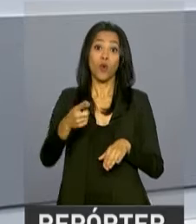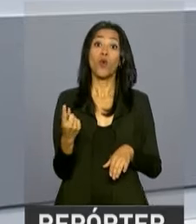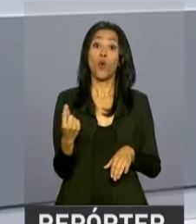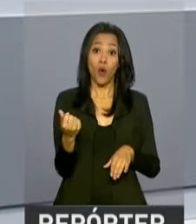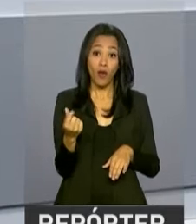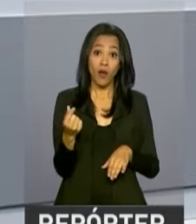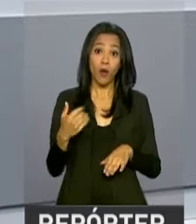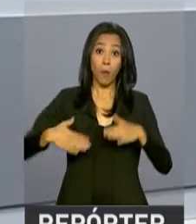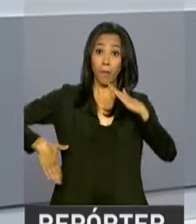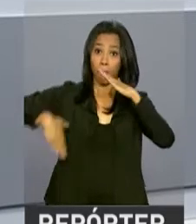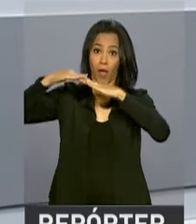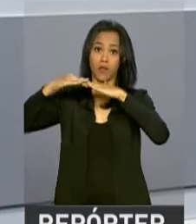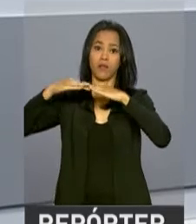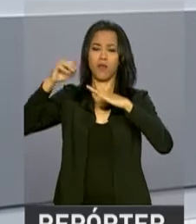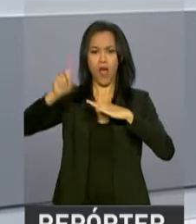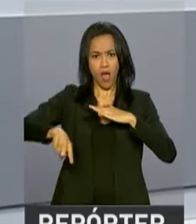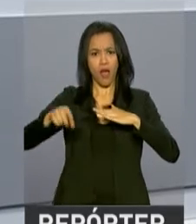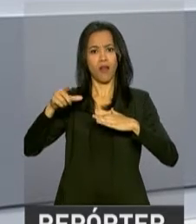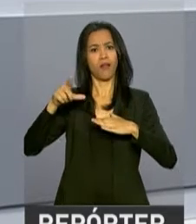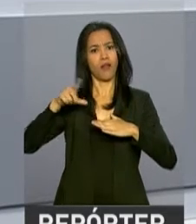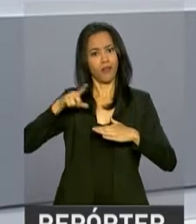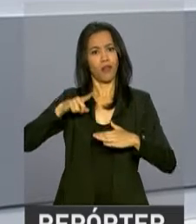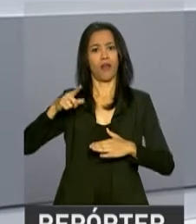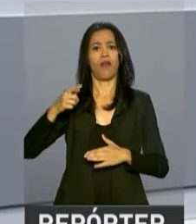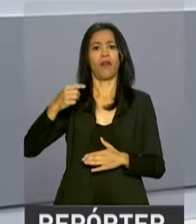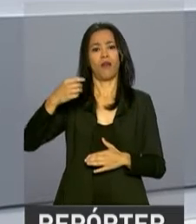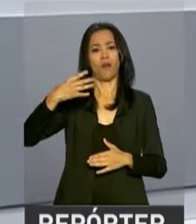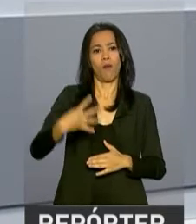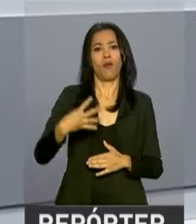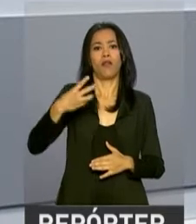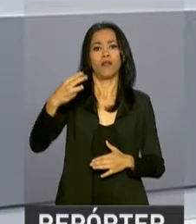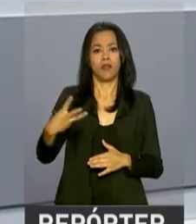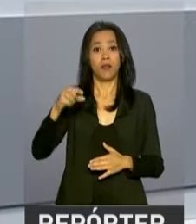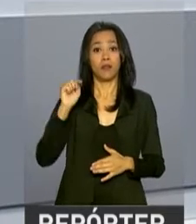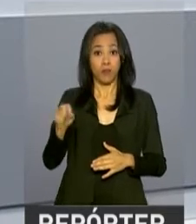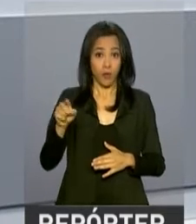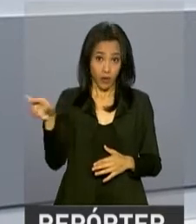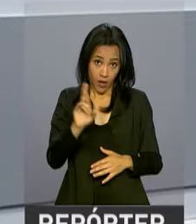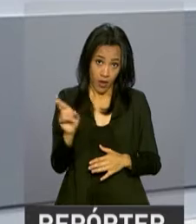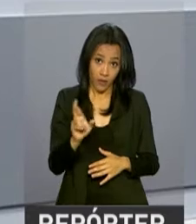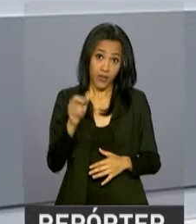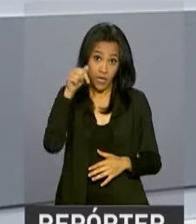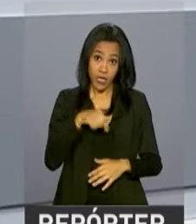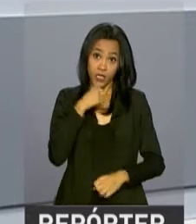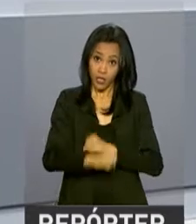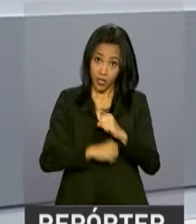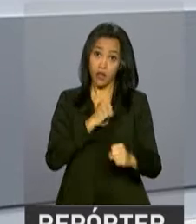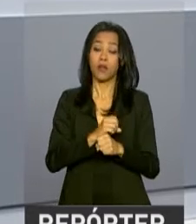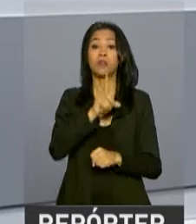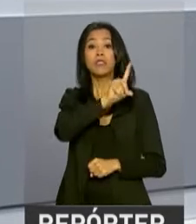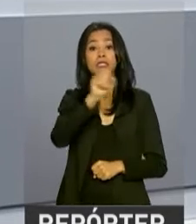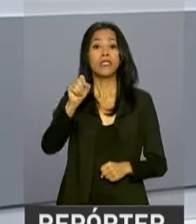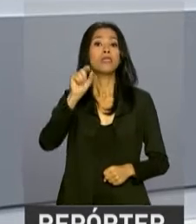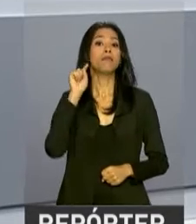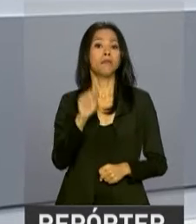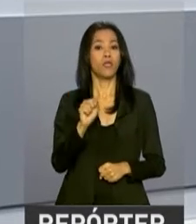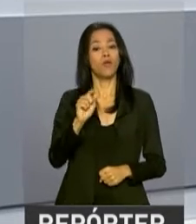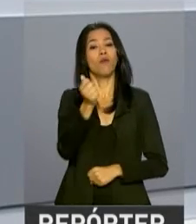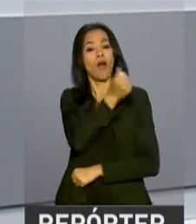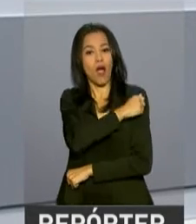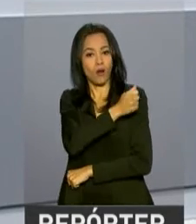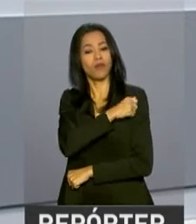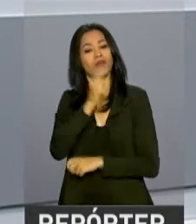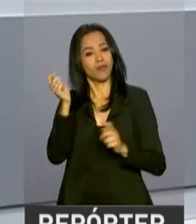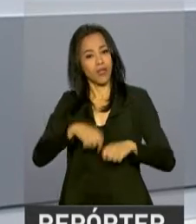por semestre pode chegar a 43 mil reais este ano até 100 mil alunos podem ser beneficiados nesta